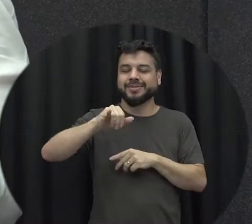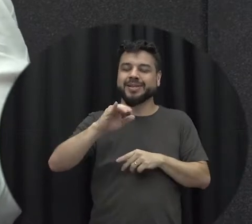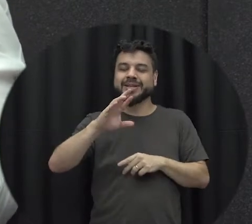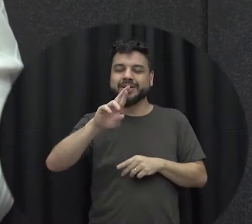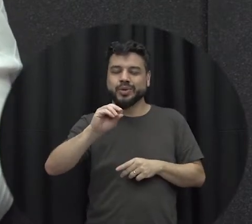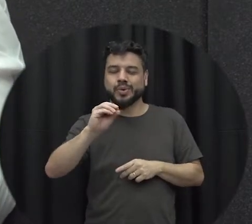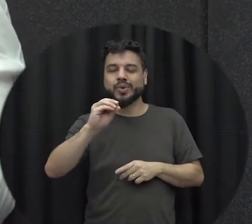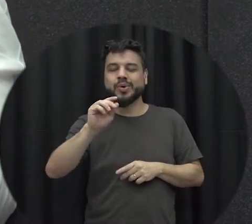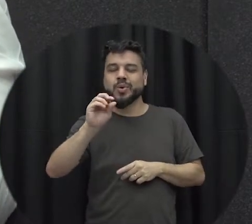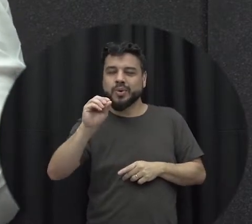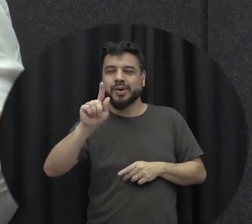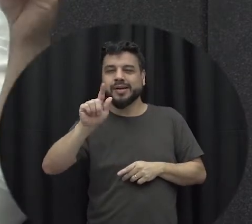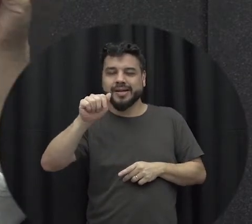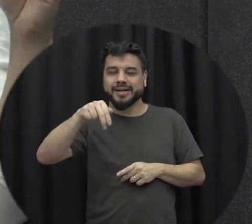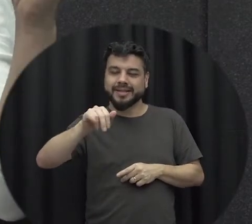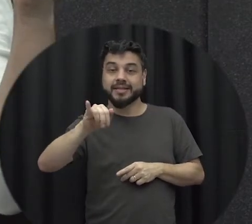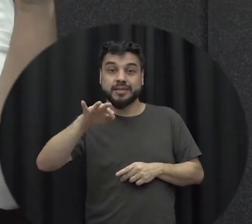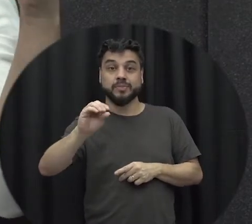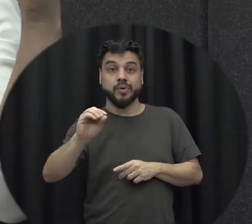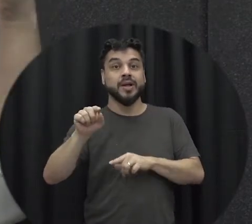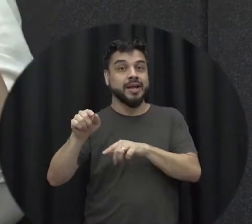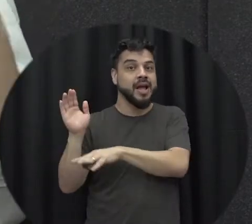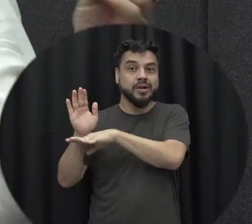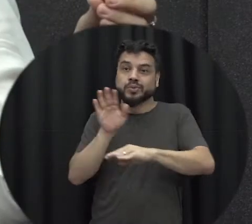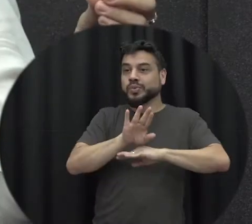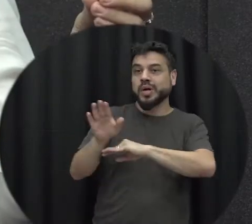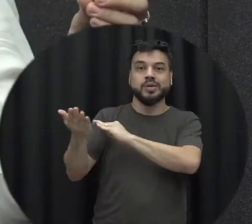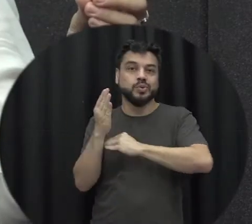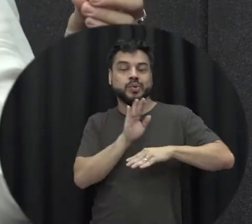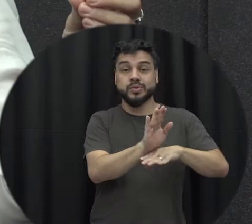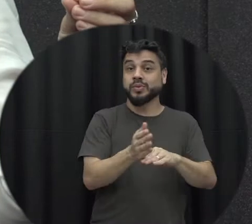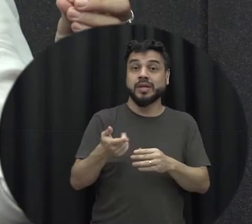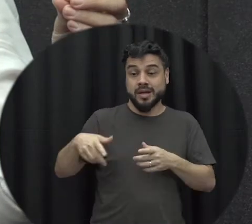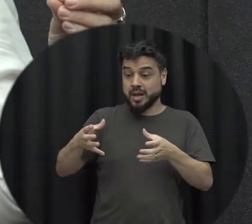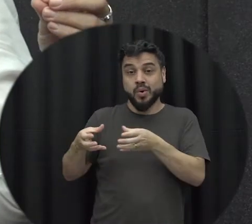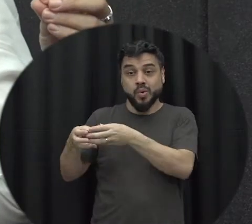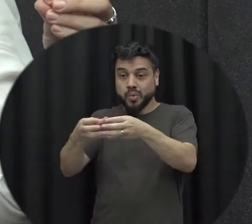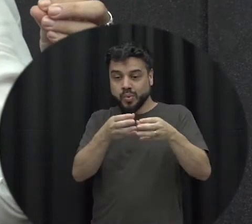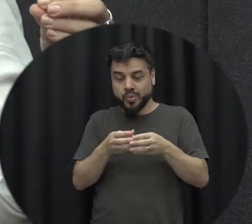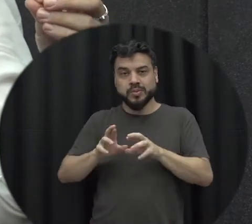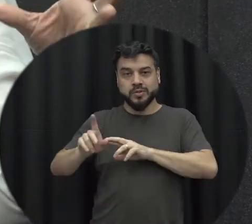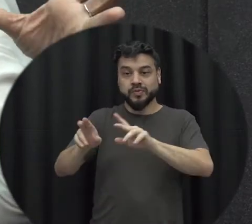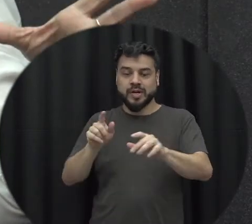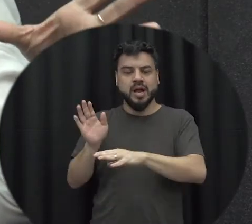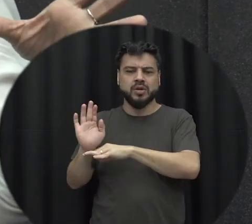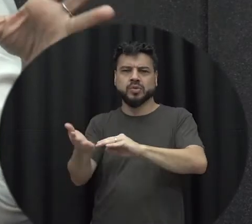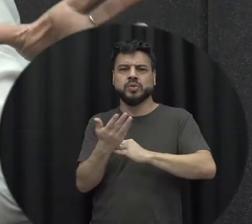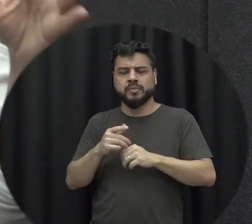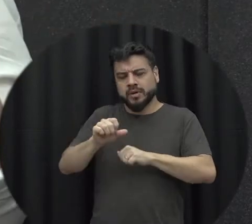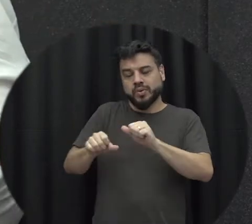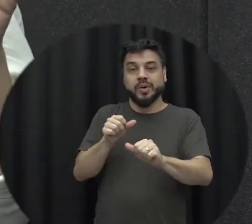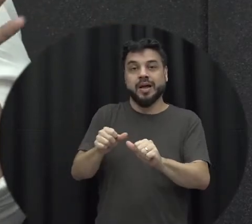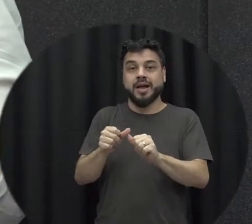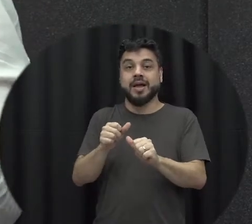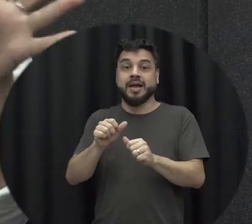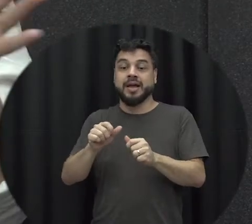E juntos eles trabalham para aquela corrente se degradar completamente em gás carbônico e água, né, que a gente chama